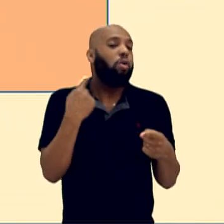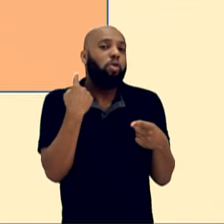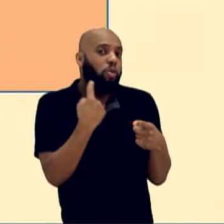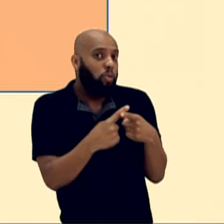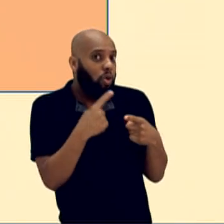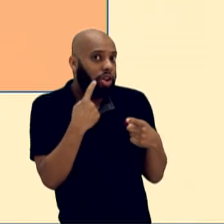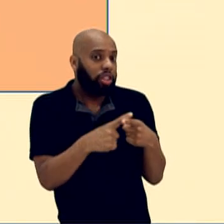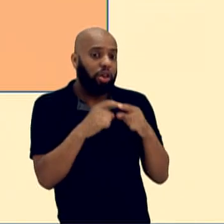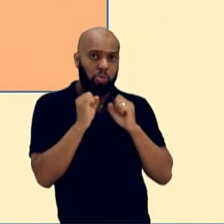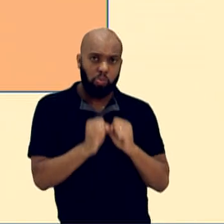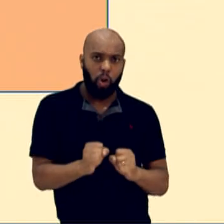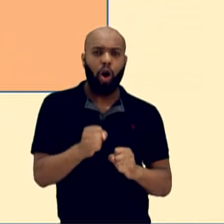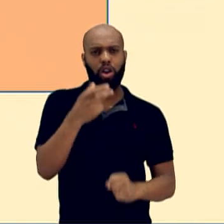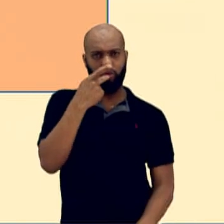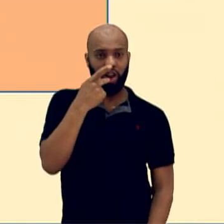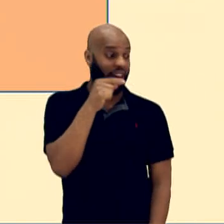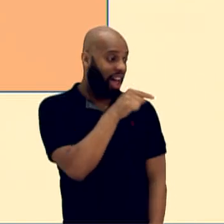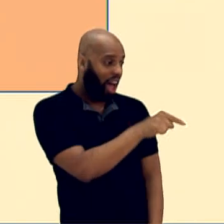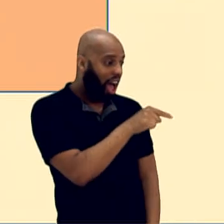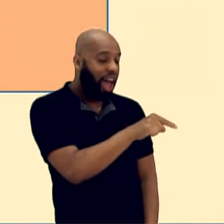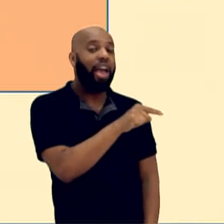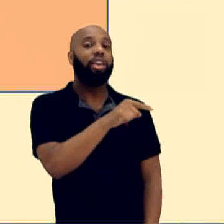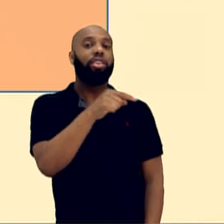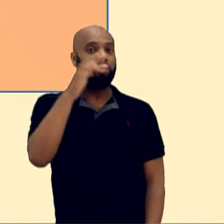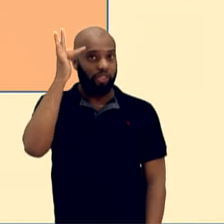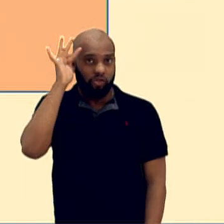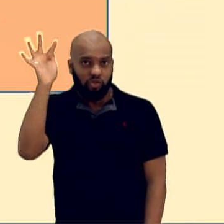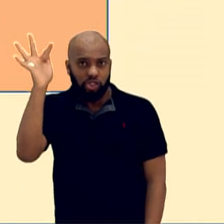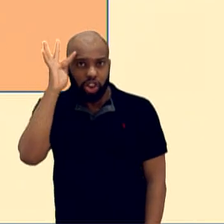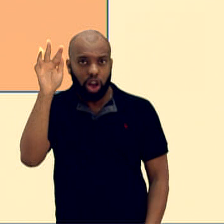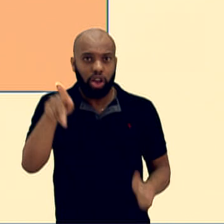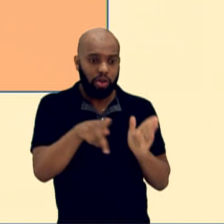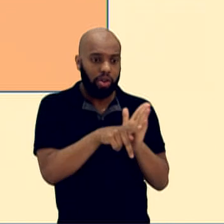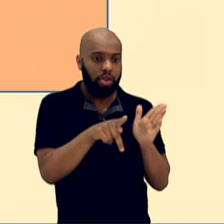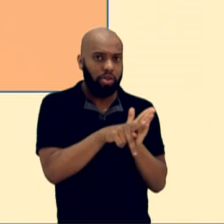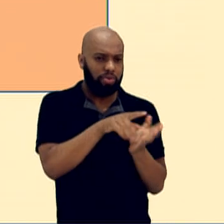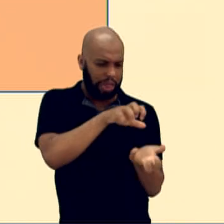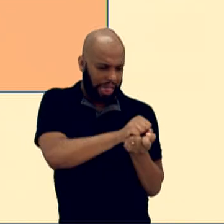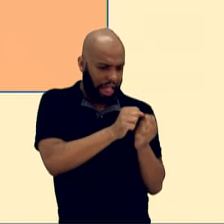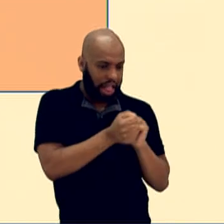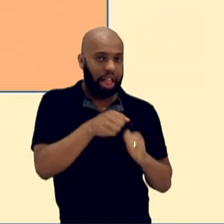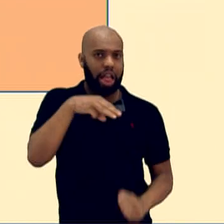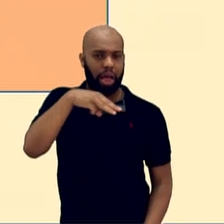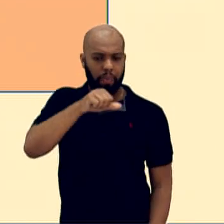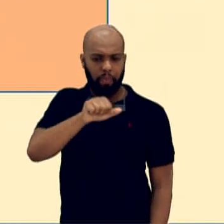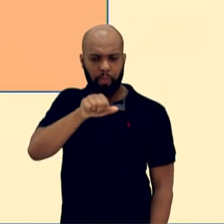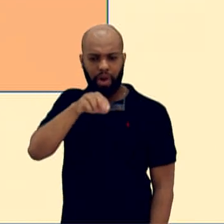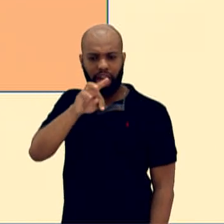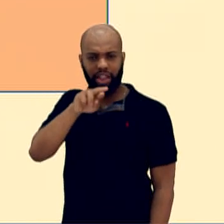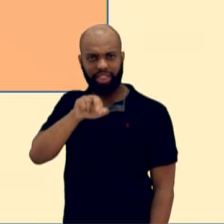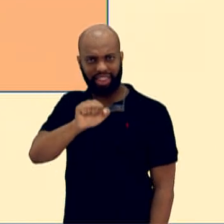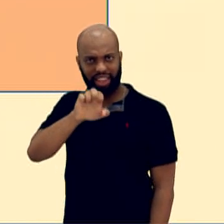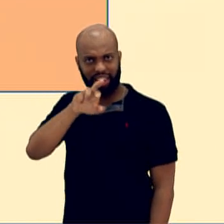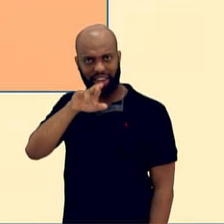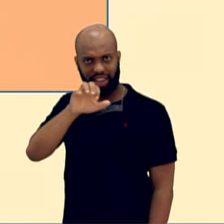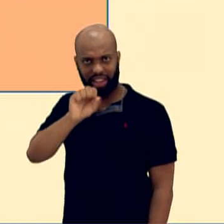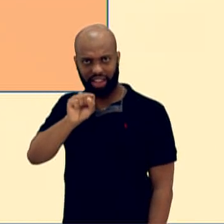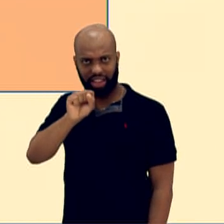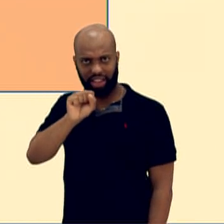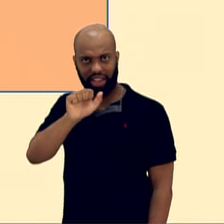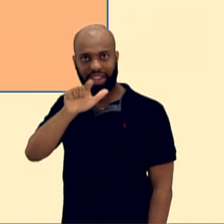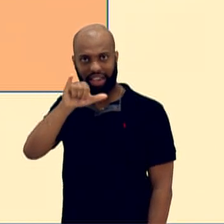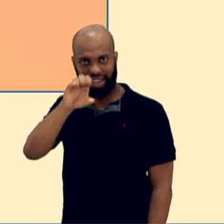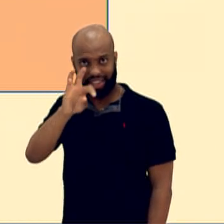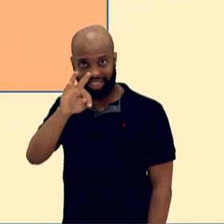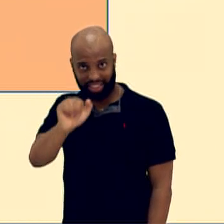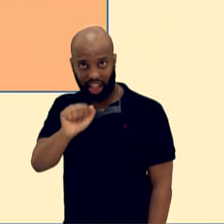que podemos dizer que Epicuro era um filósofo materialista? Mas o que é materialismo, professor?